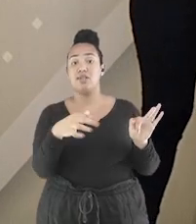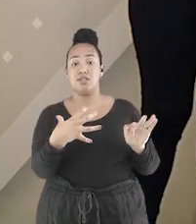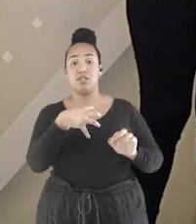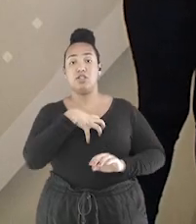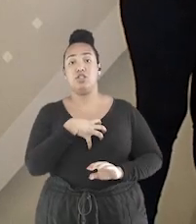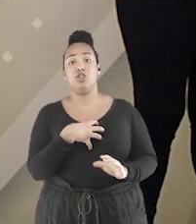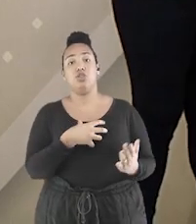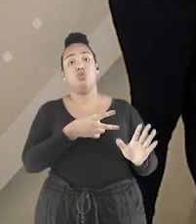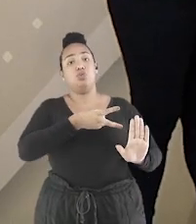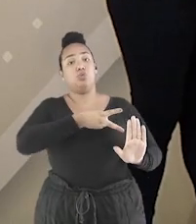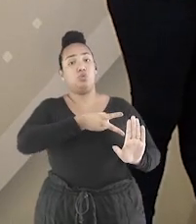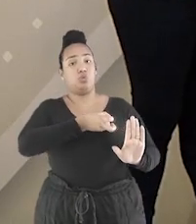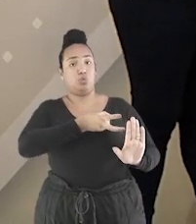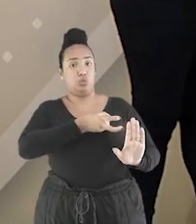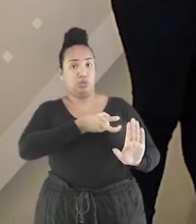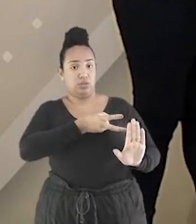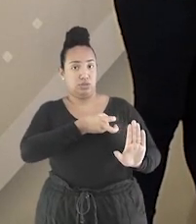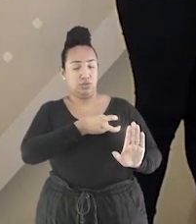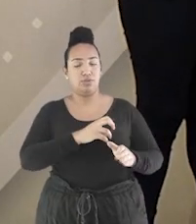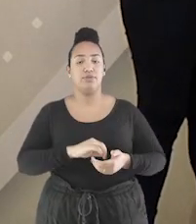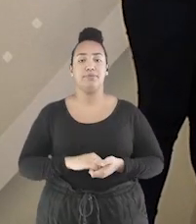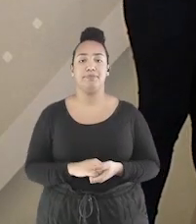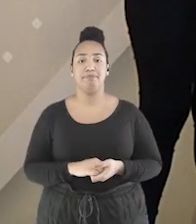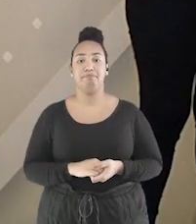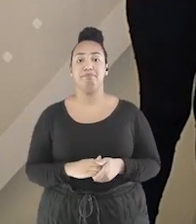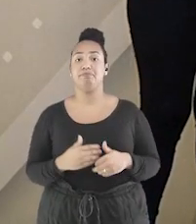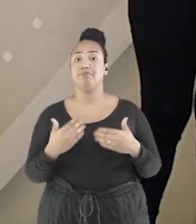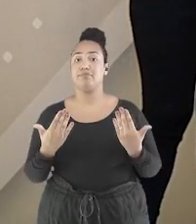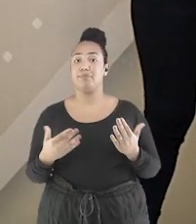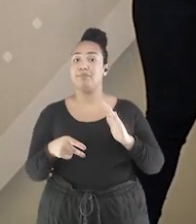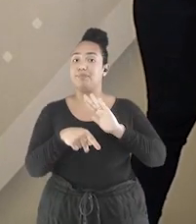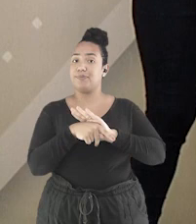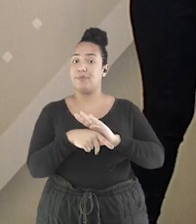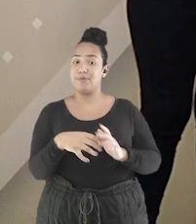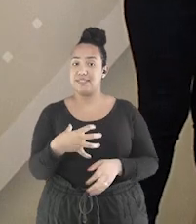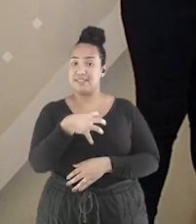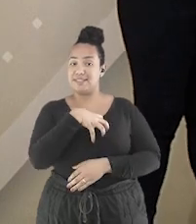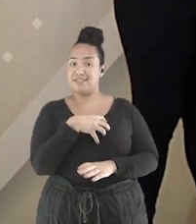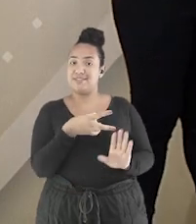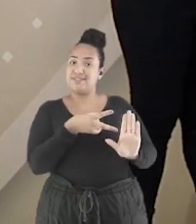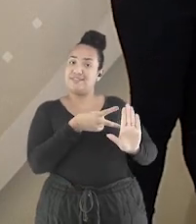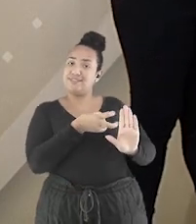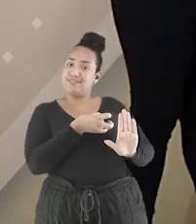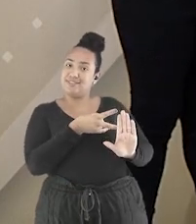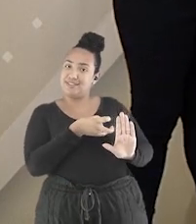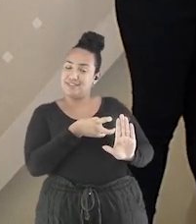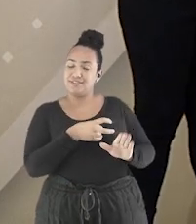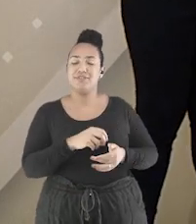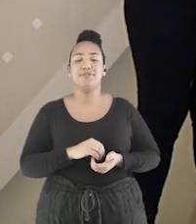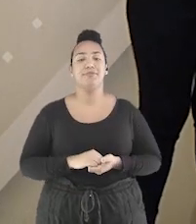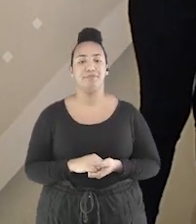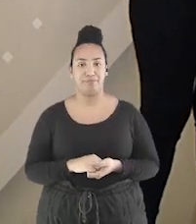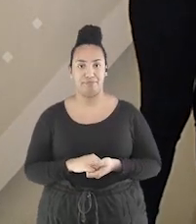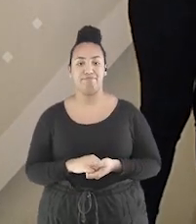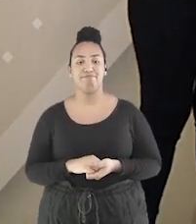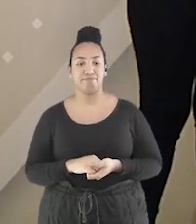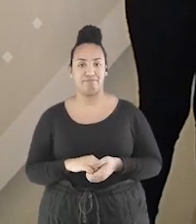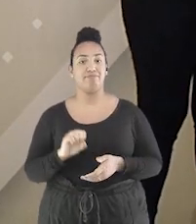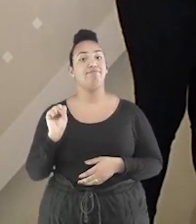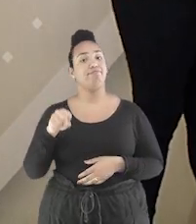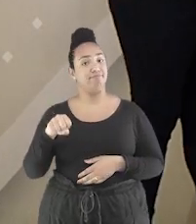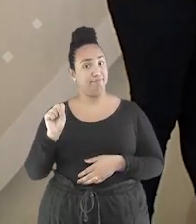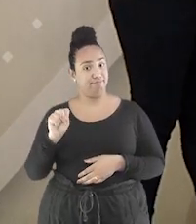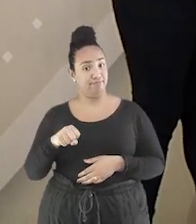das palavras. Ou seja, o sentido figurado que atribuímos de acordo com a situação. Isso